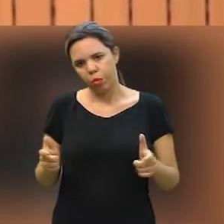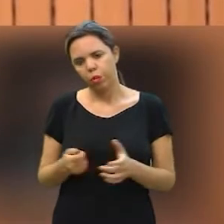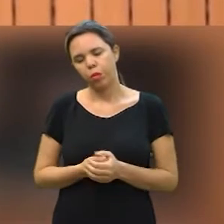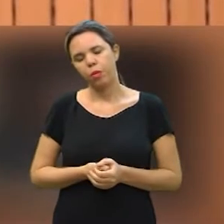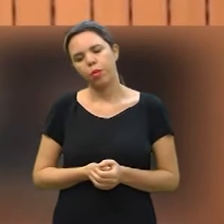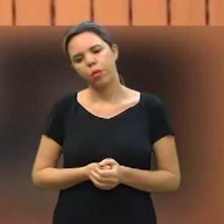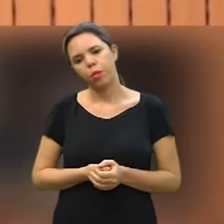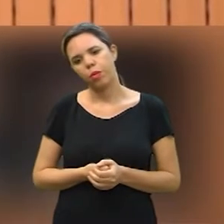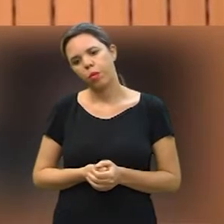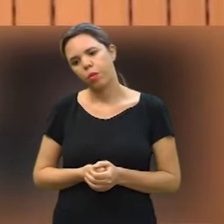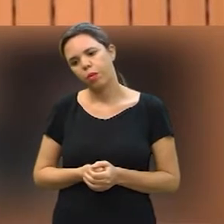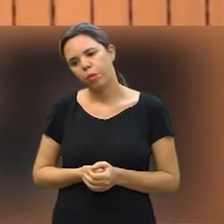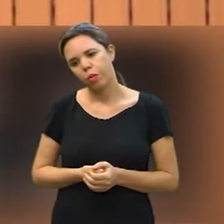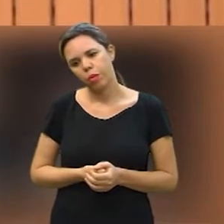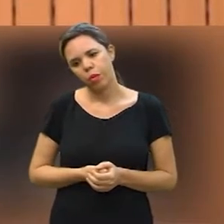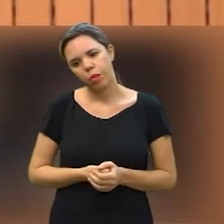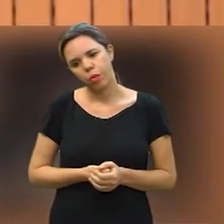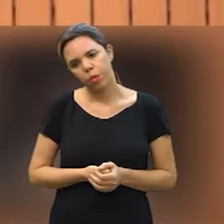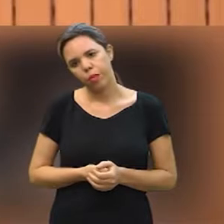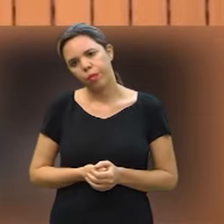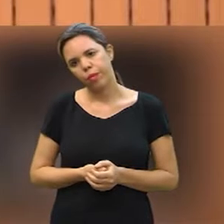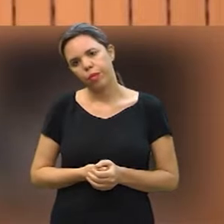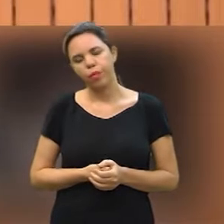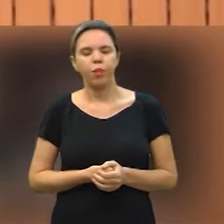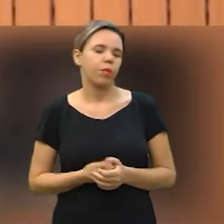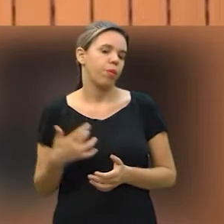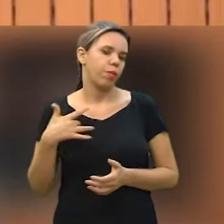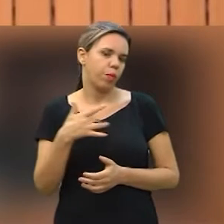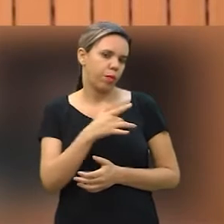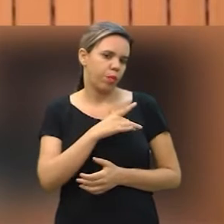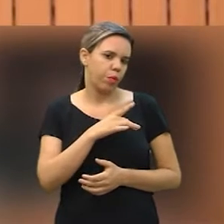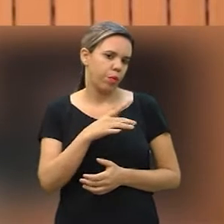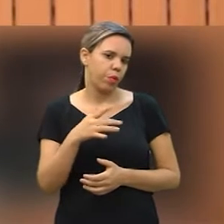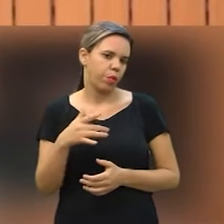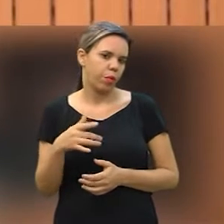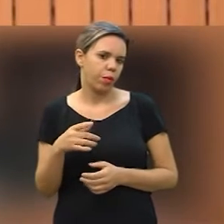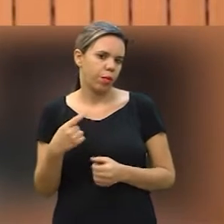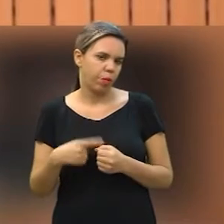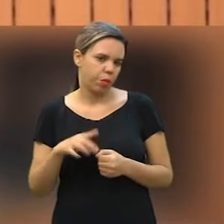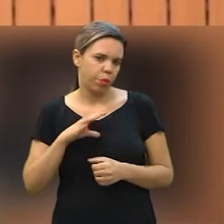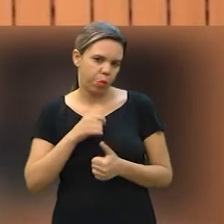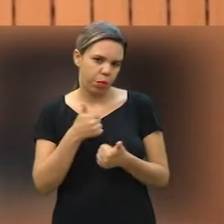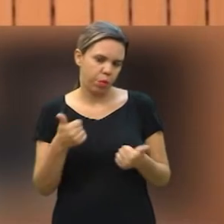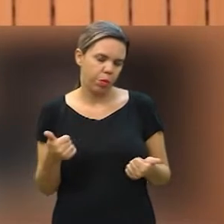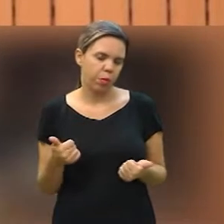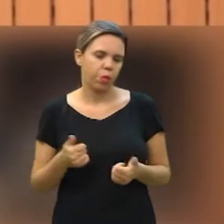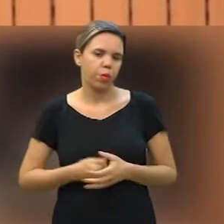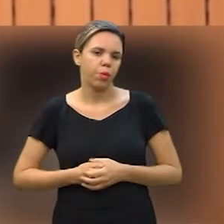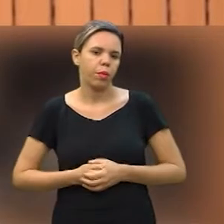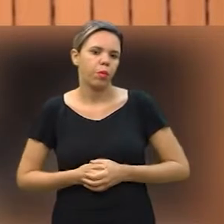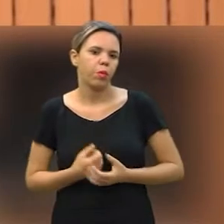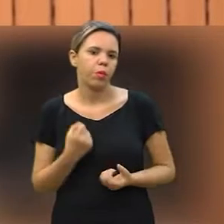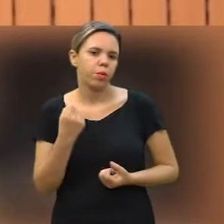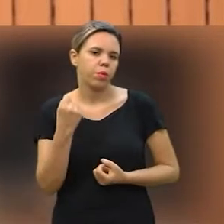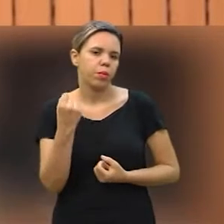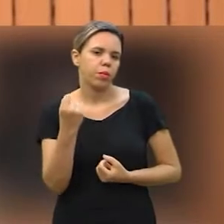mantido e crescido, e a saúde do município está bem.